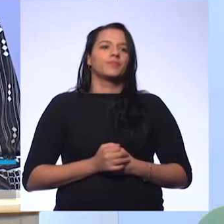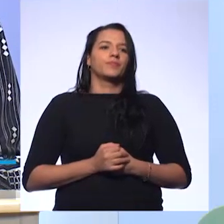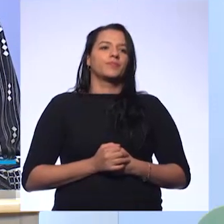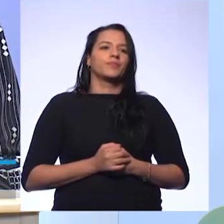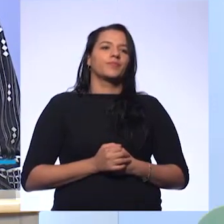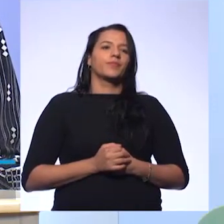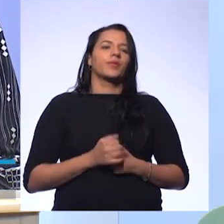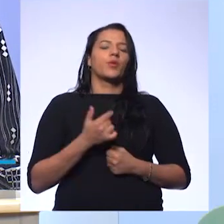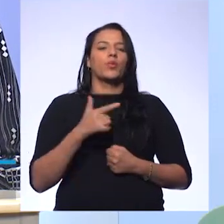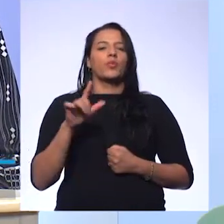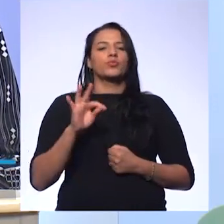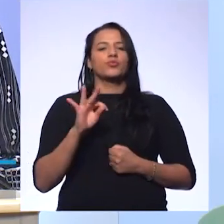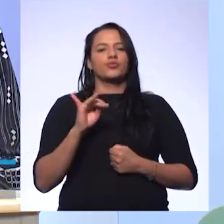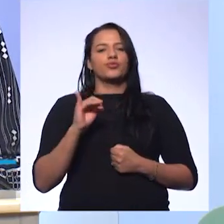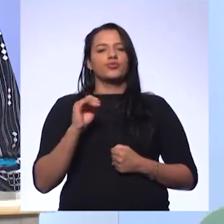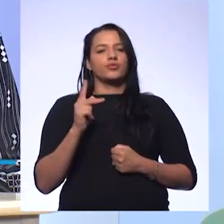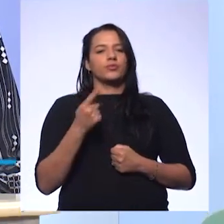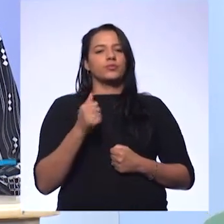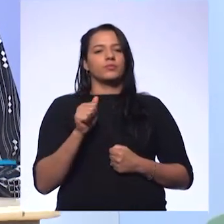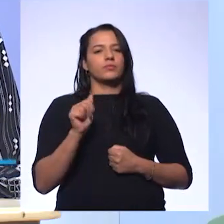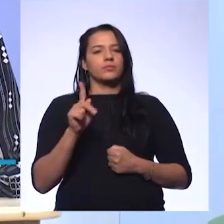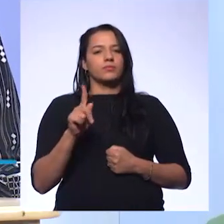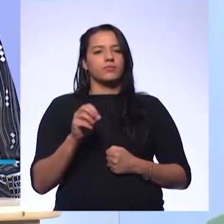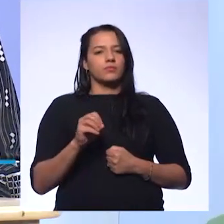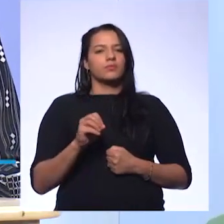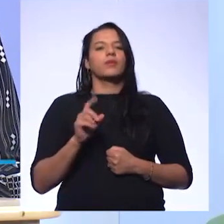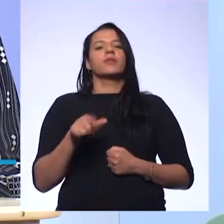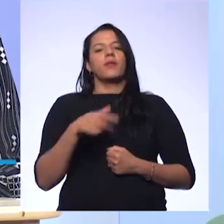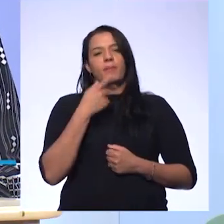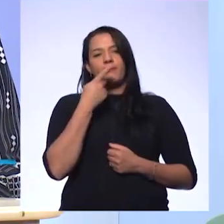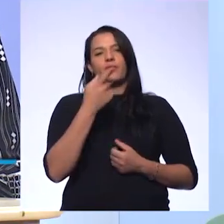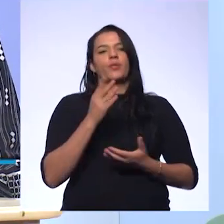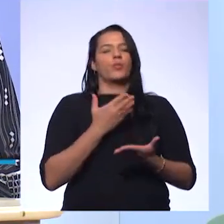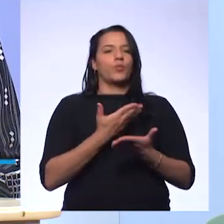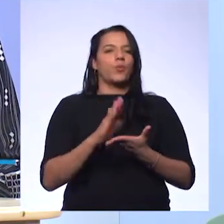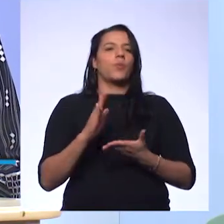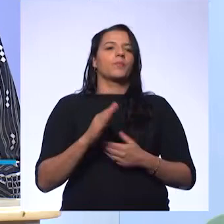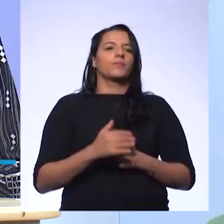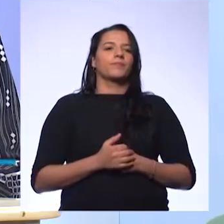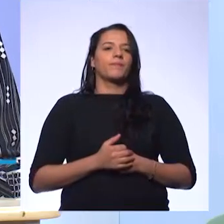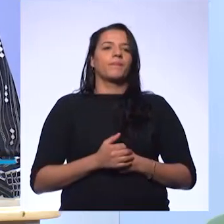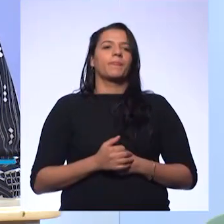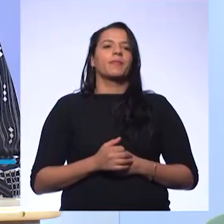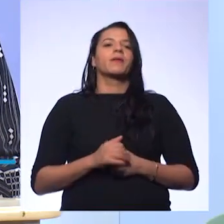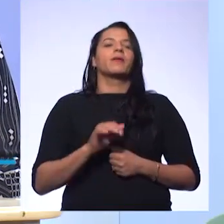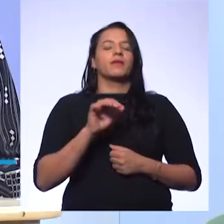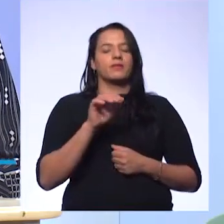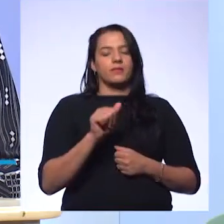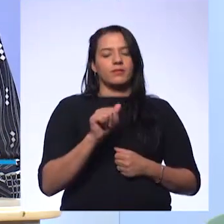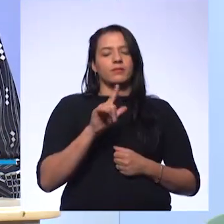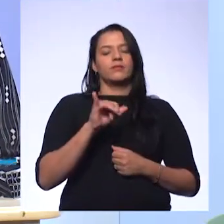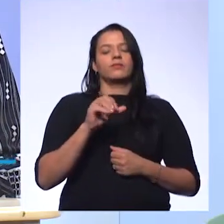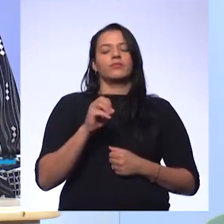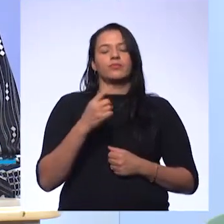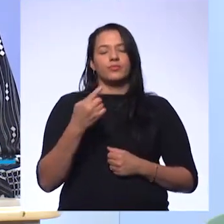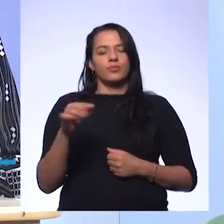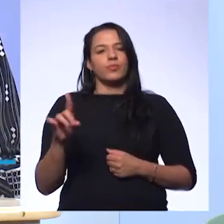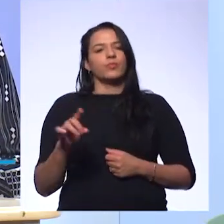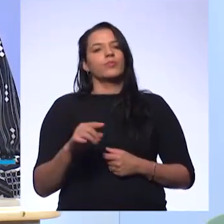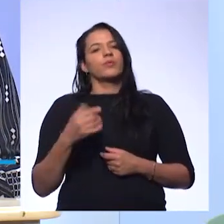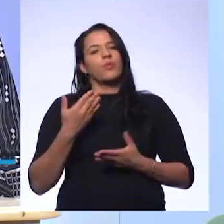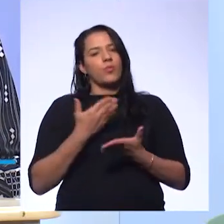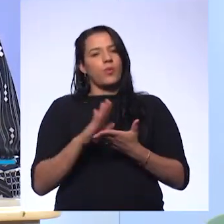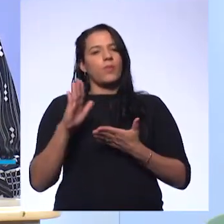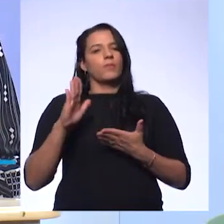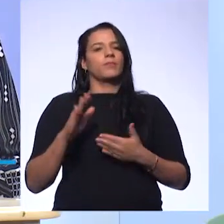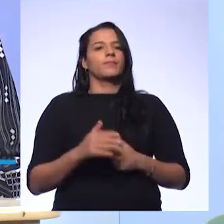mais? Tiago está dizendo também que foi um golpe. Alisson dizendo que foi um golpe. Professora